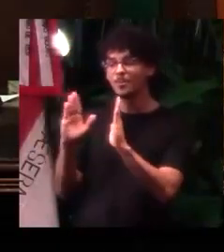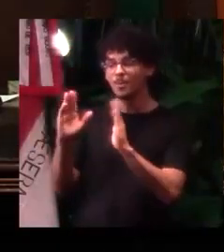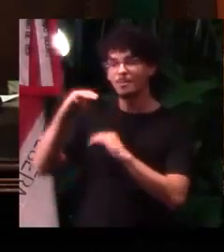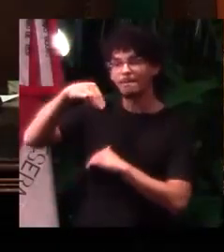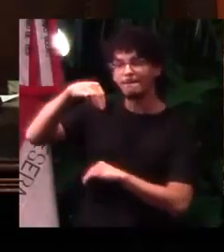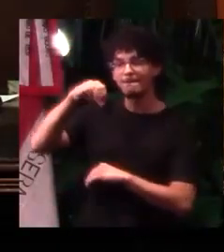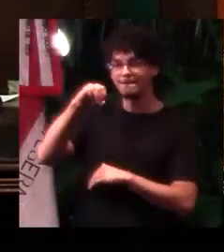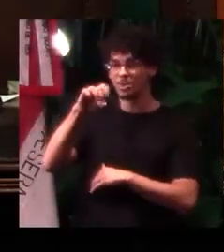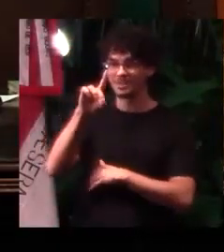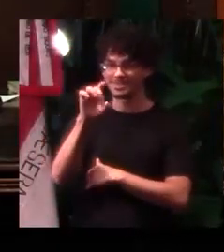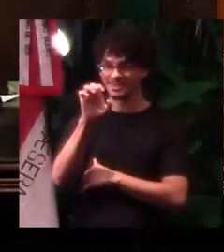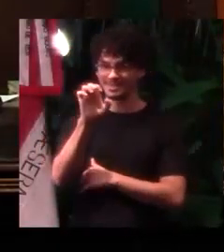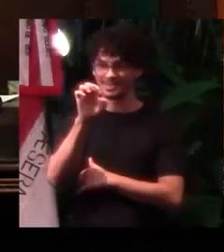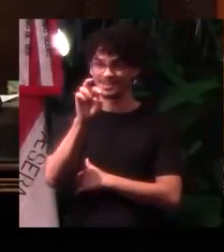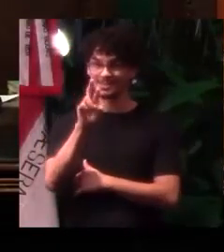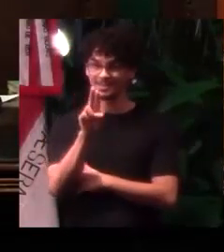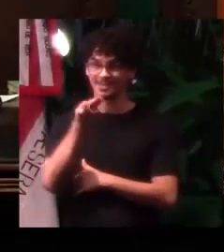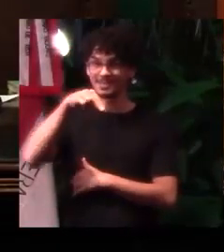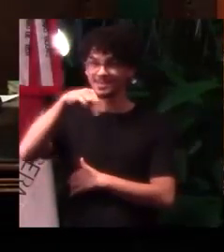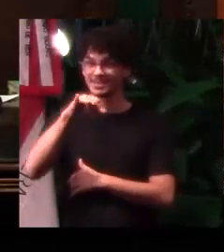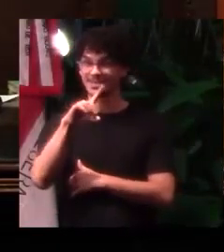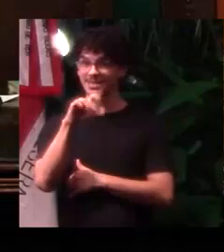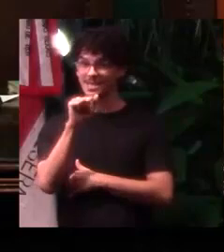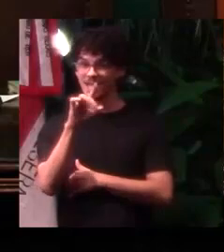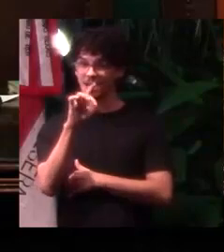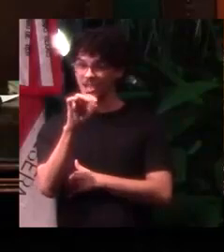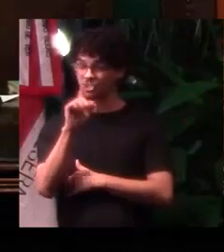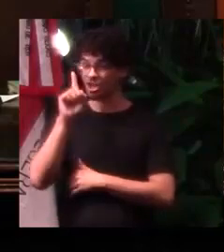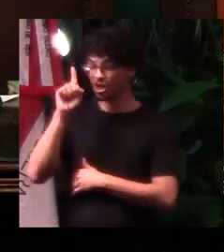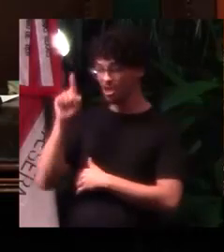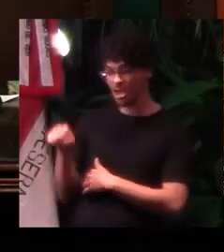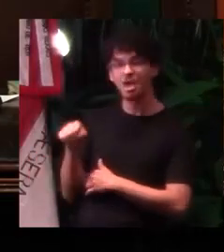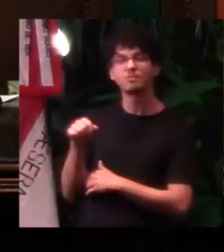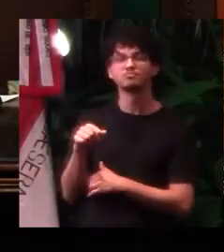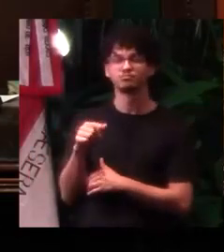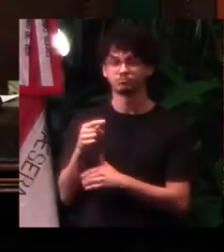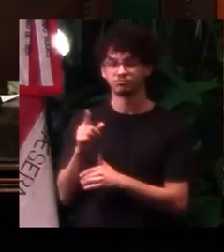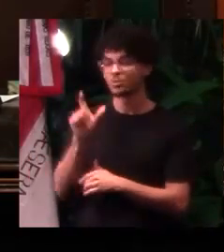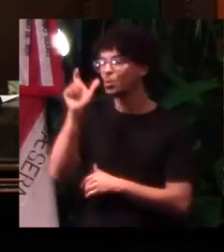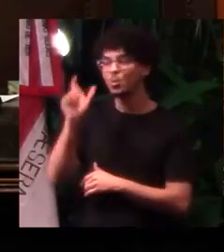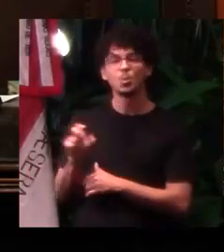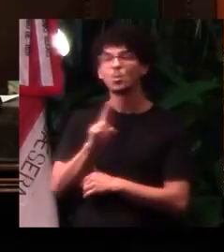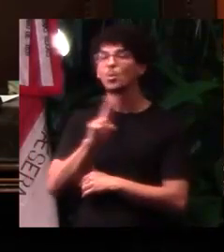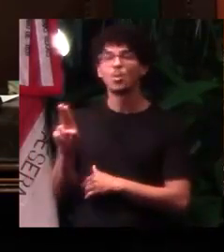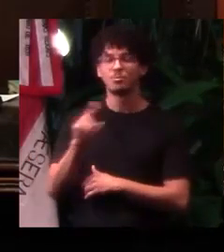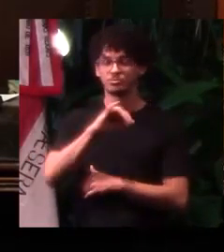da modernidade, que foi Jorge Frederico Hegel, né?